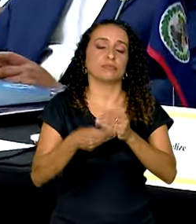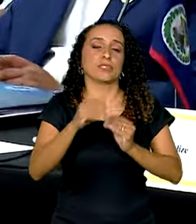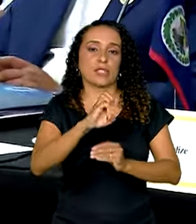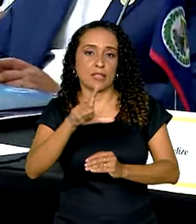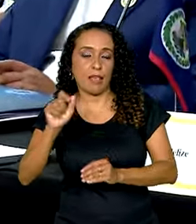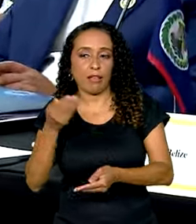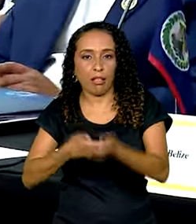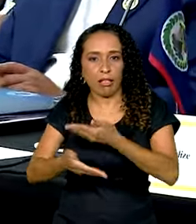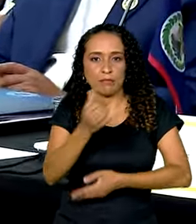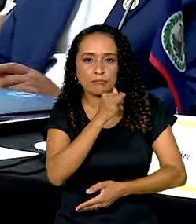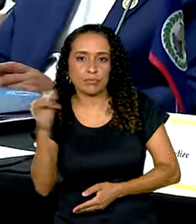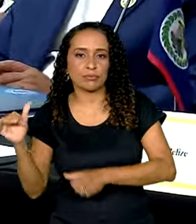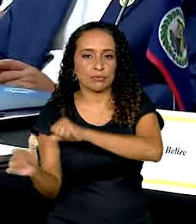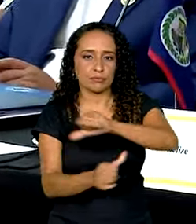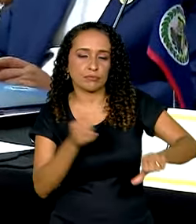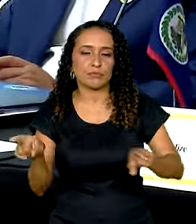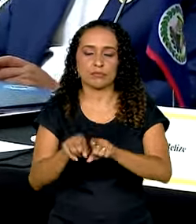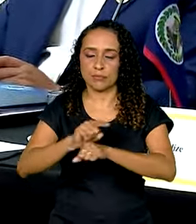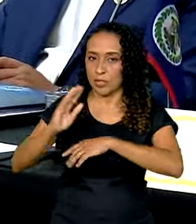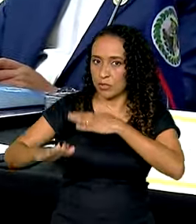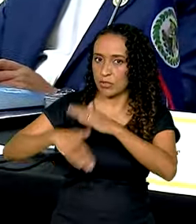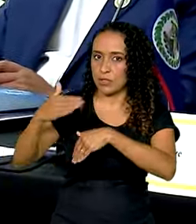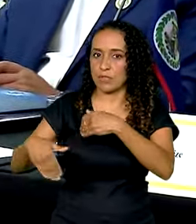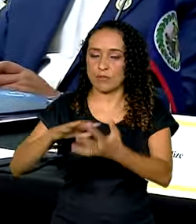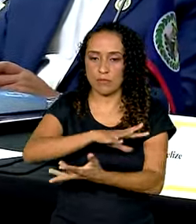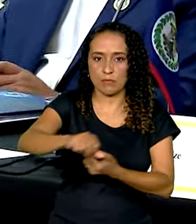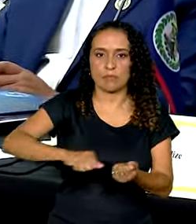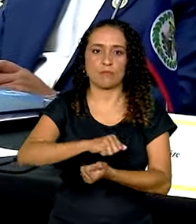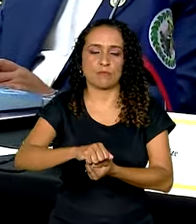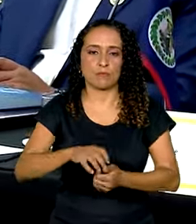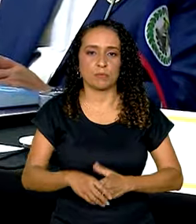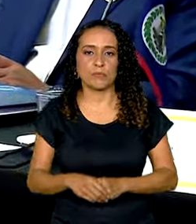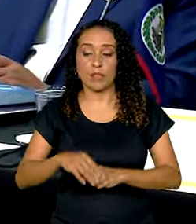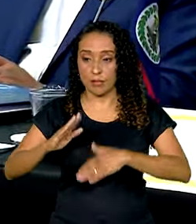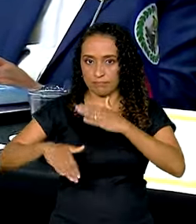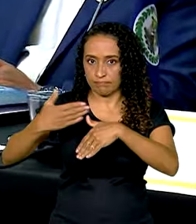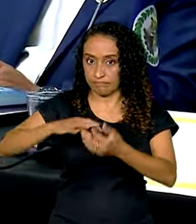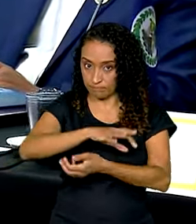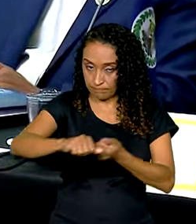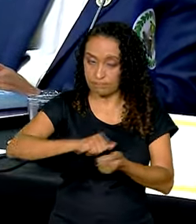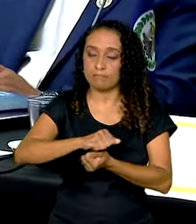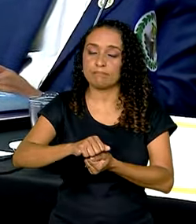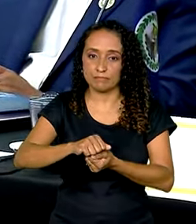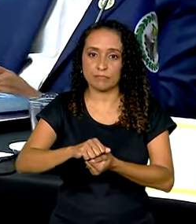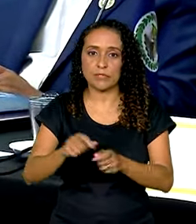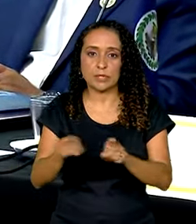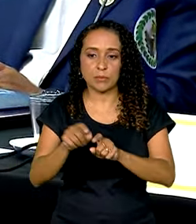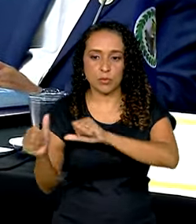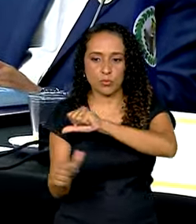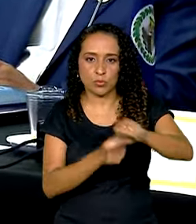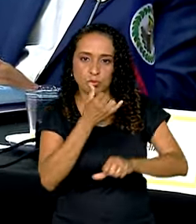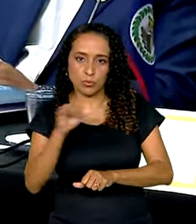a transição energética e o desenvolvimento sustentável. O desenvolvimento sustentável e a